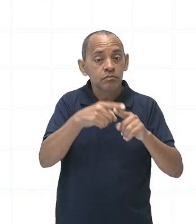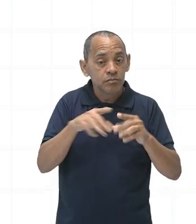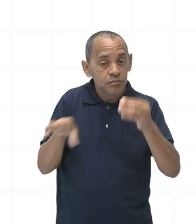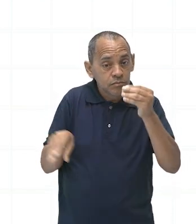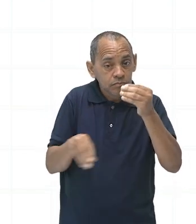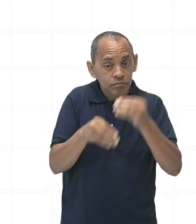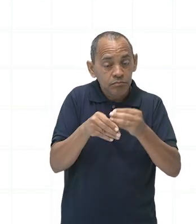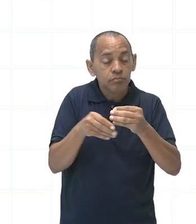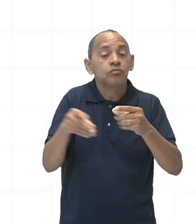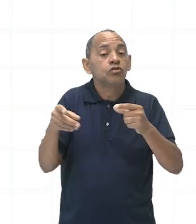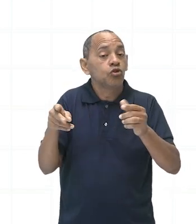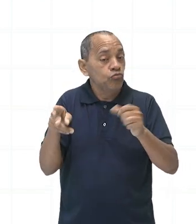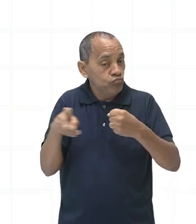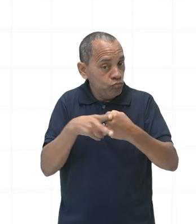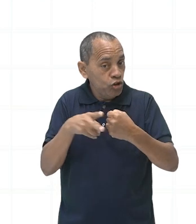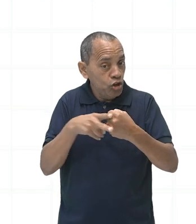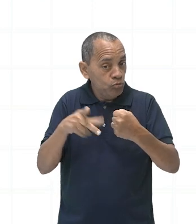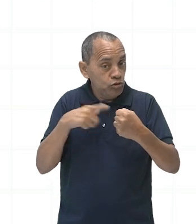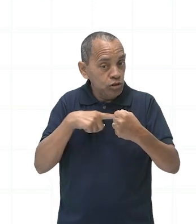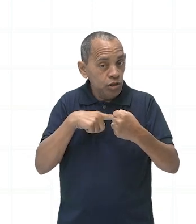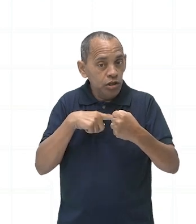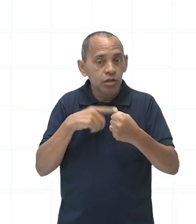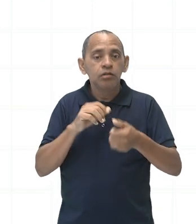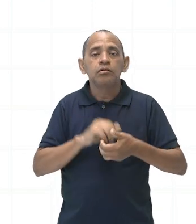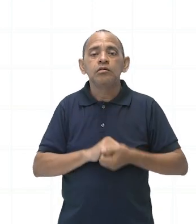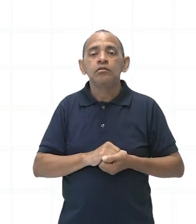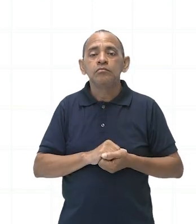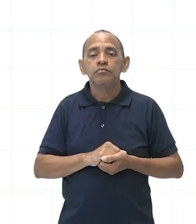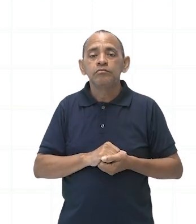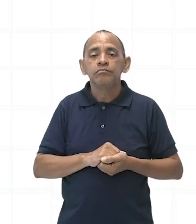esse verbo vai ter, aí a gente